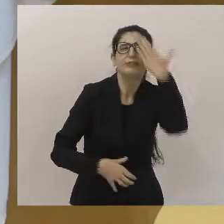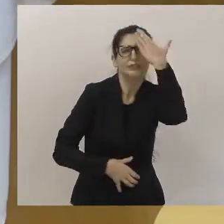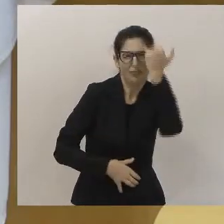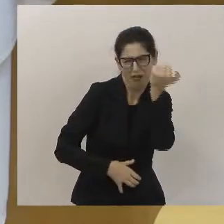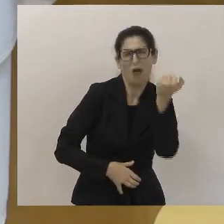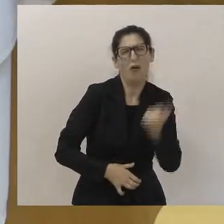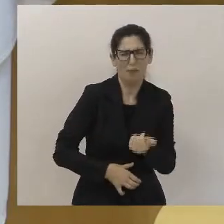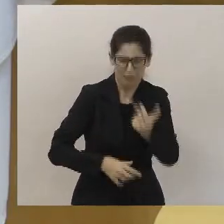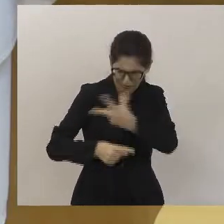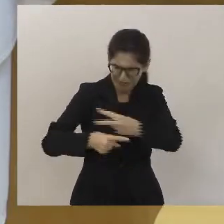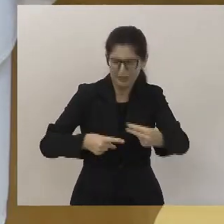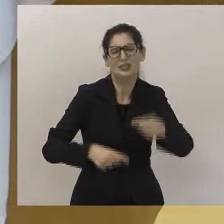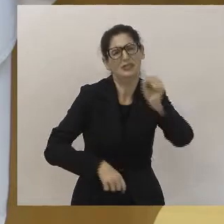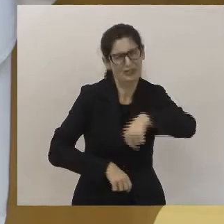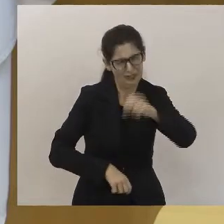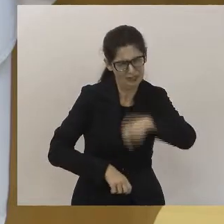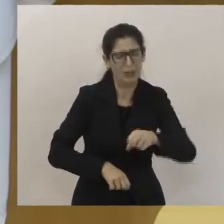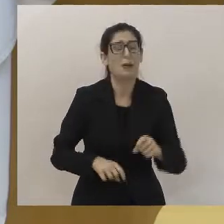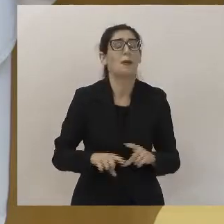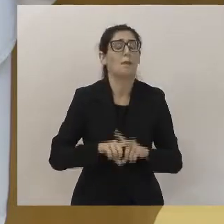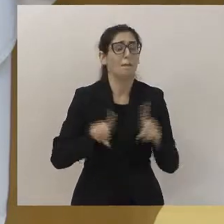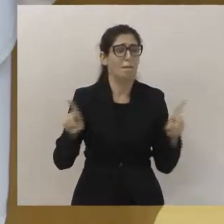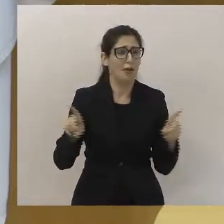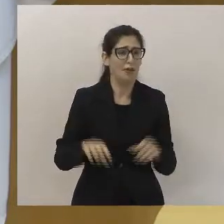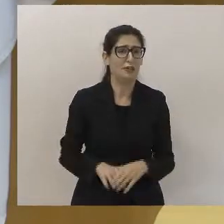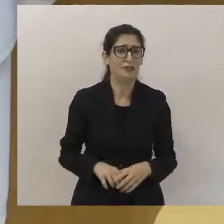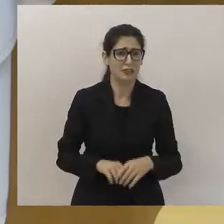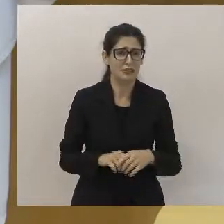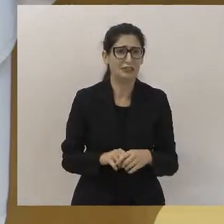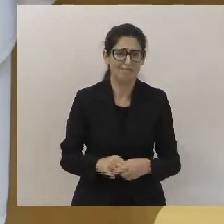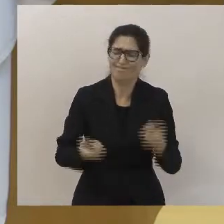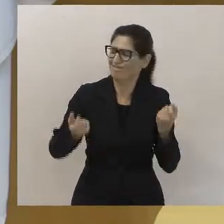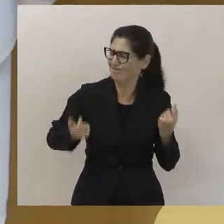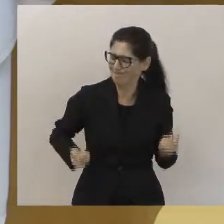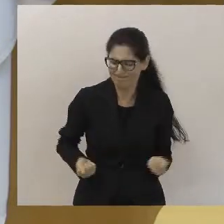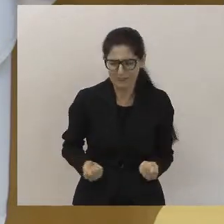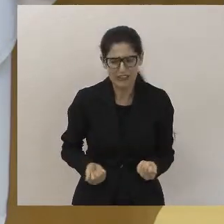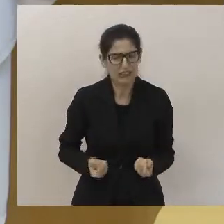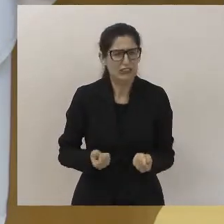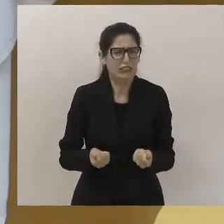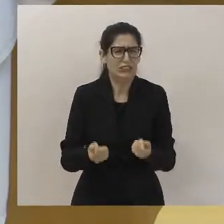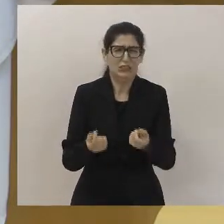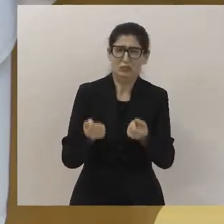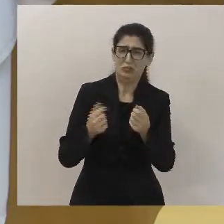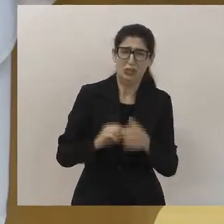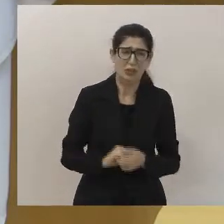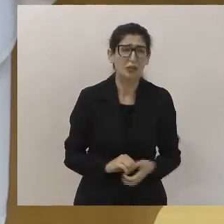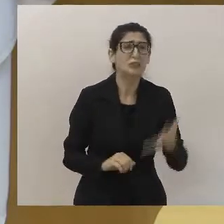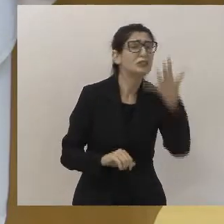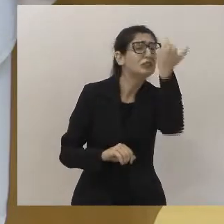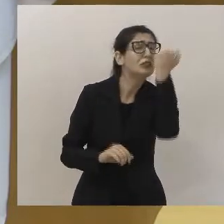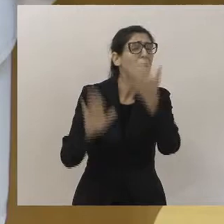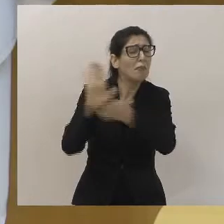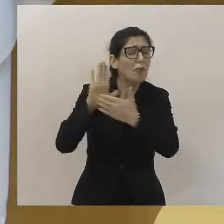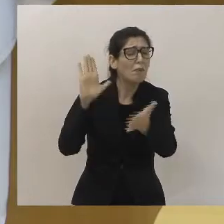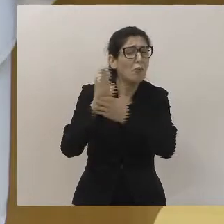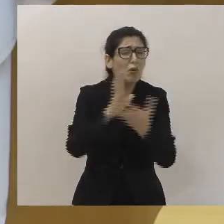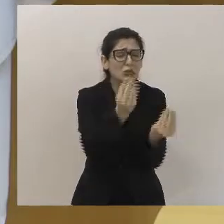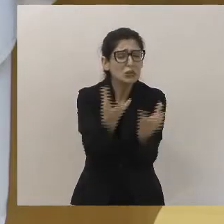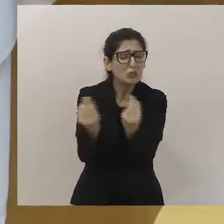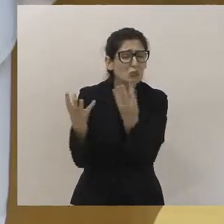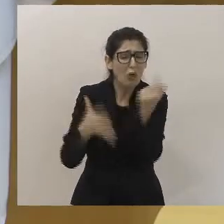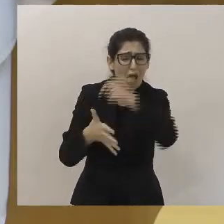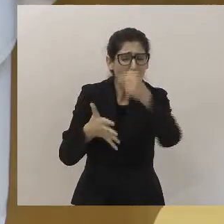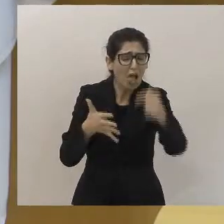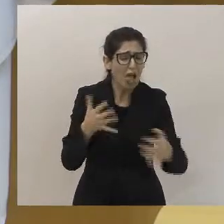conseguiria continuar no governo então acho que gastou muita bala que gastou muita munição colocou coisa que sabia que ia fazer e aí eu rebato a